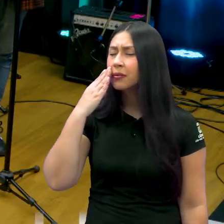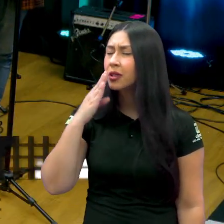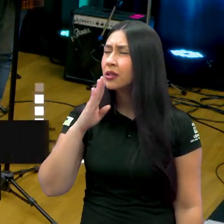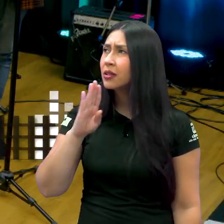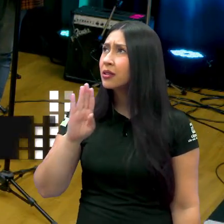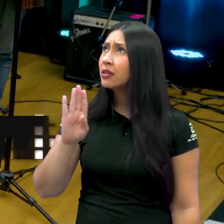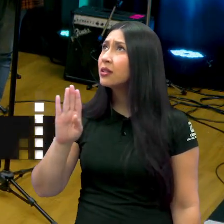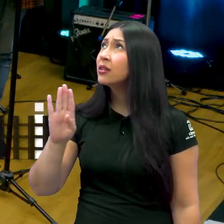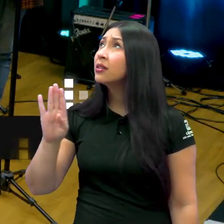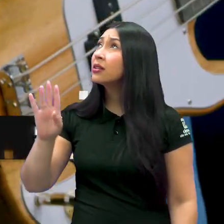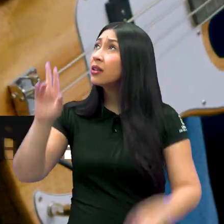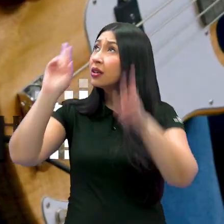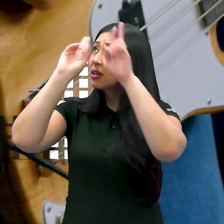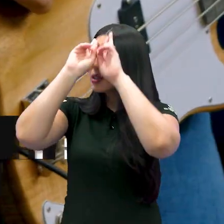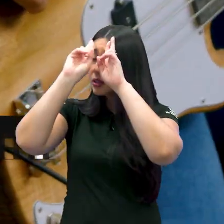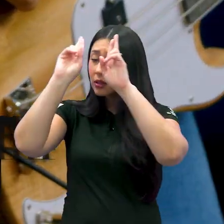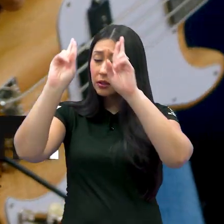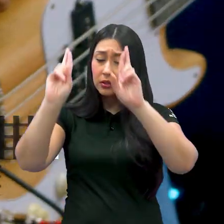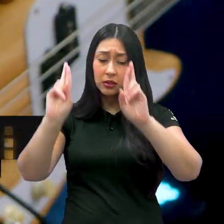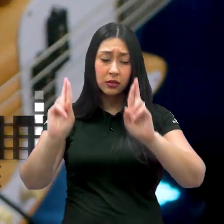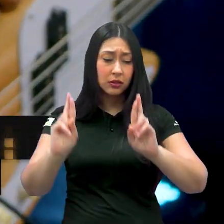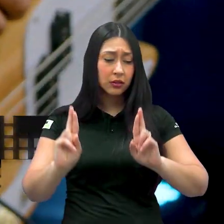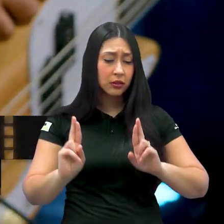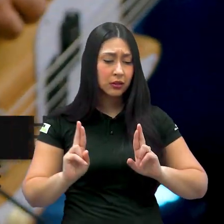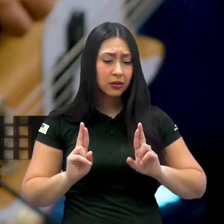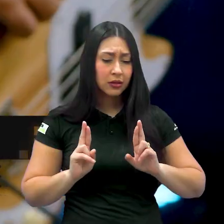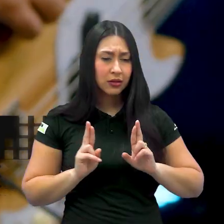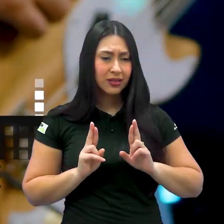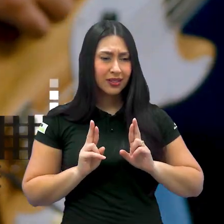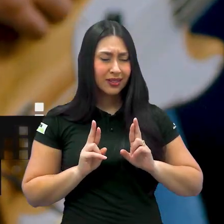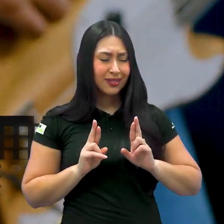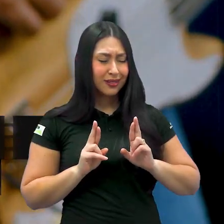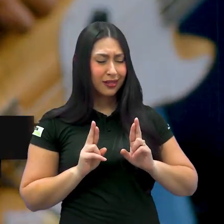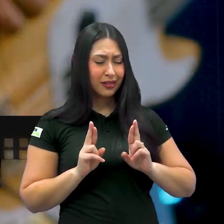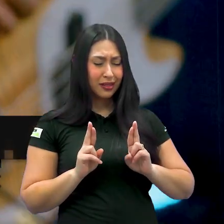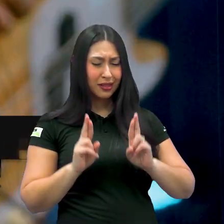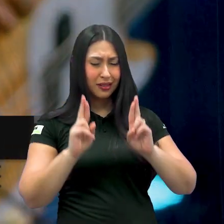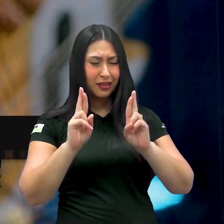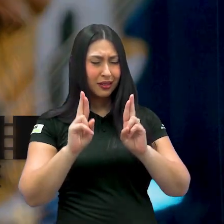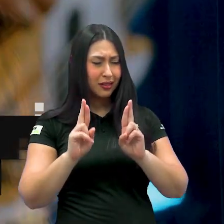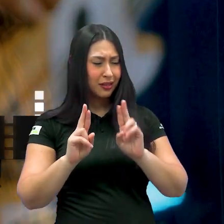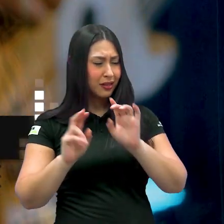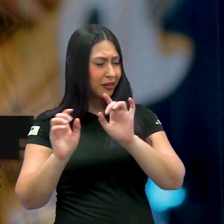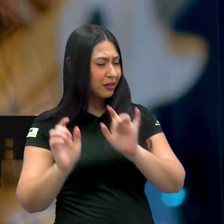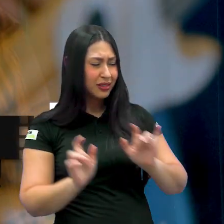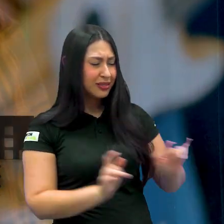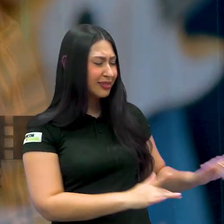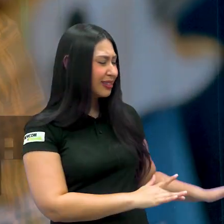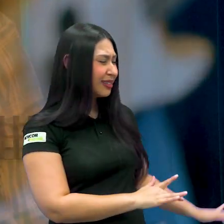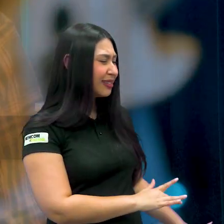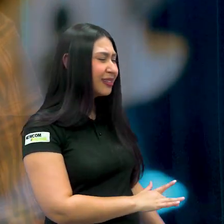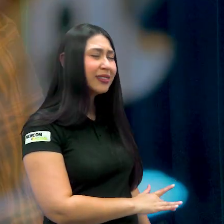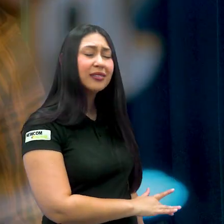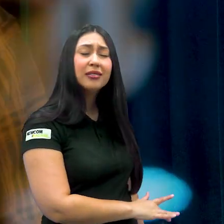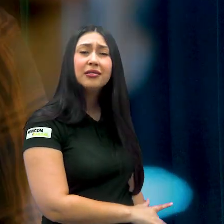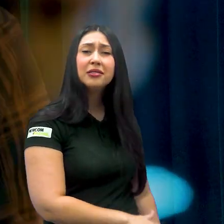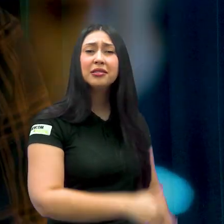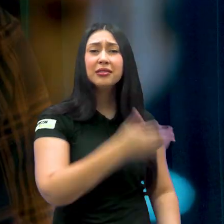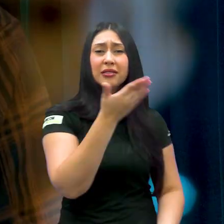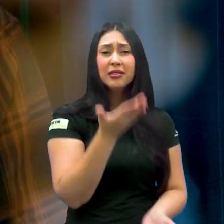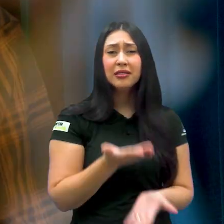Eu prometi me respeitar, não respeitei,